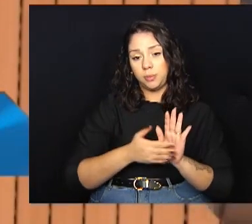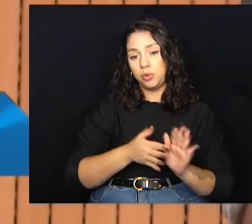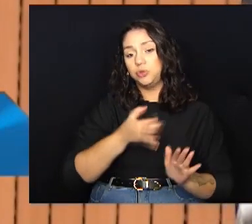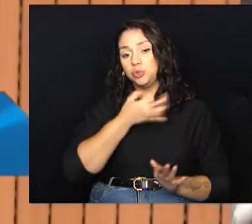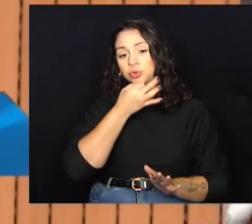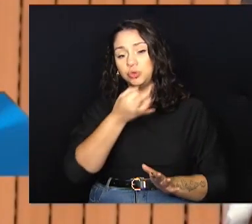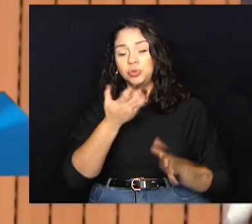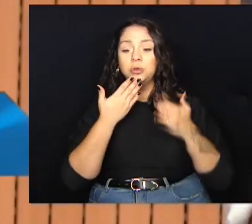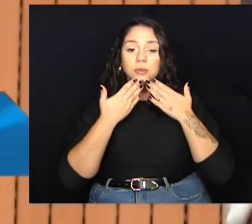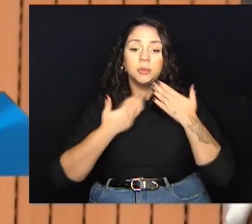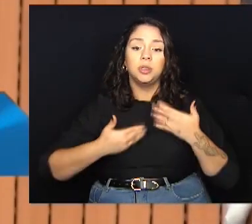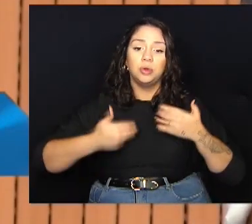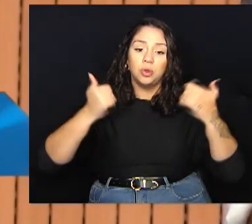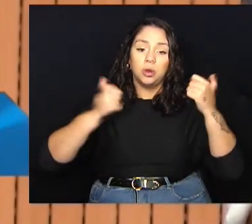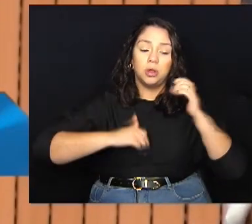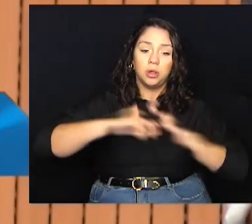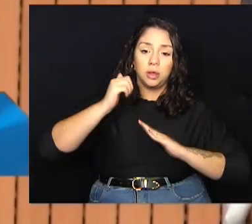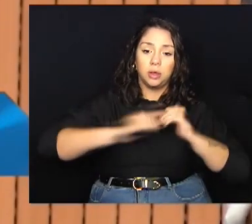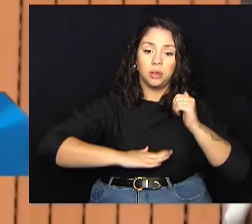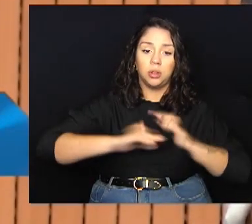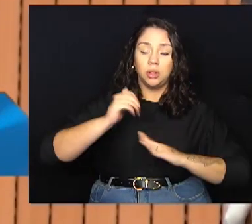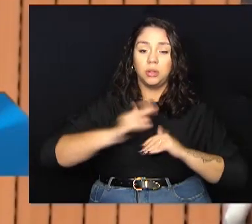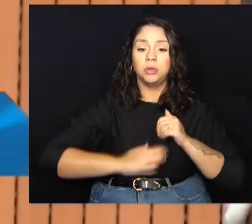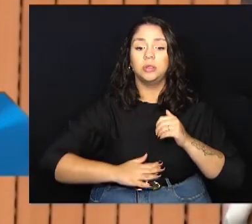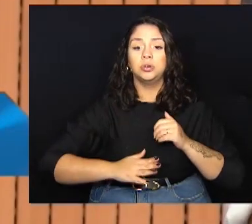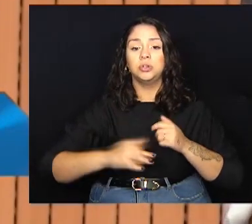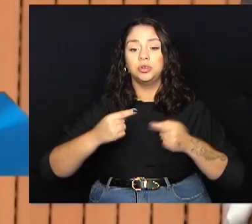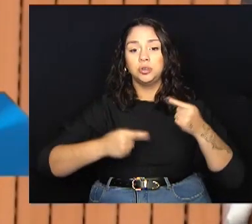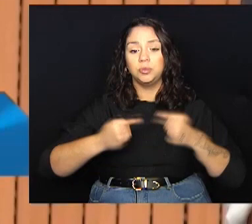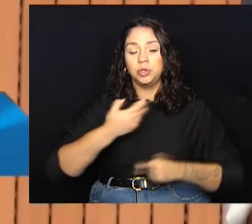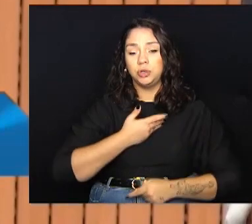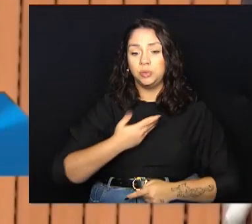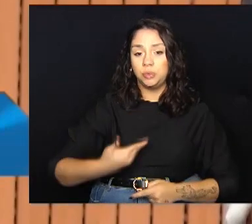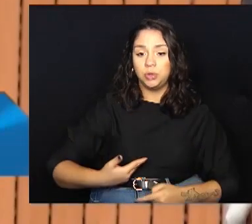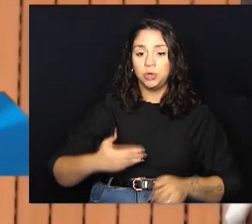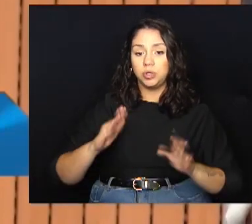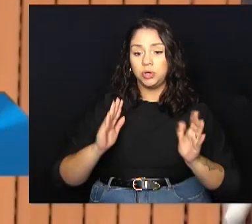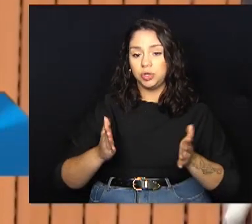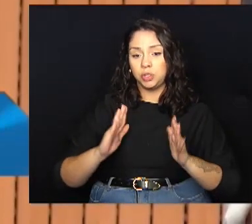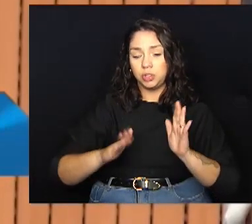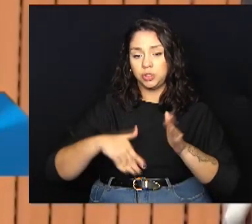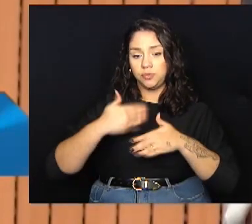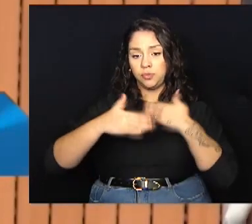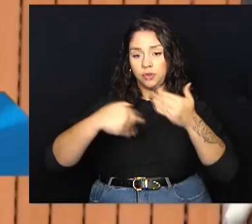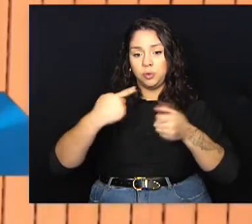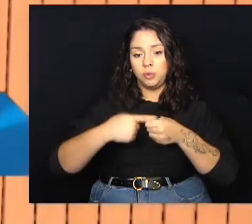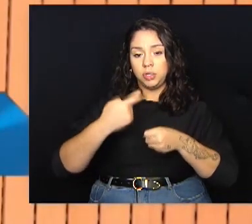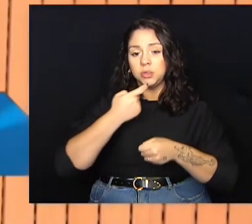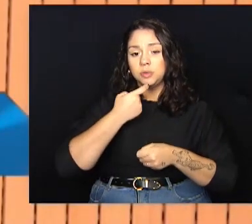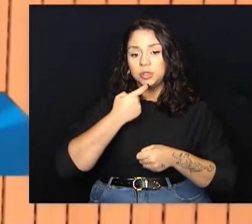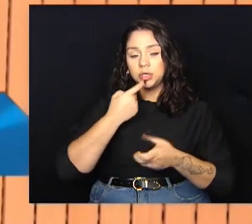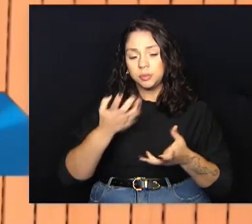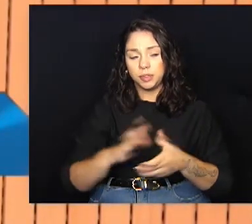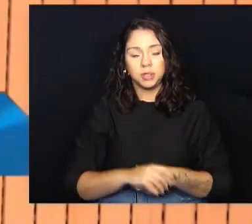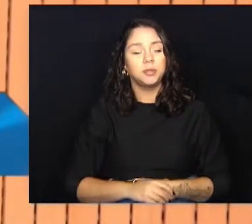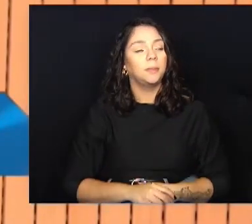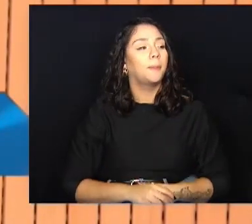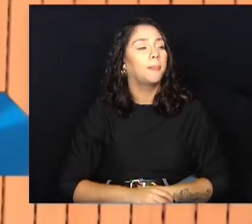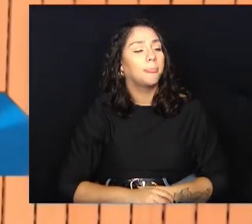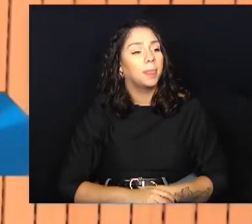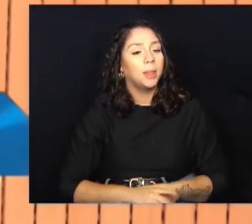e aprimoramento das ações de política públicas que já vem sendo desenvolvidas no município de Campinas né também